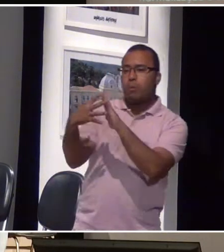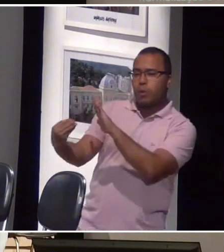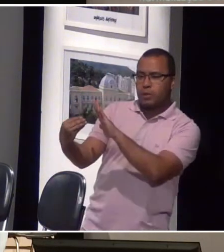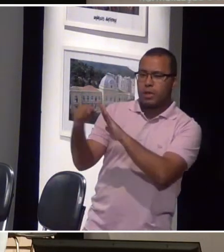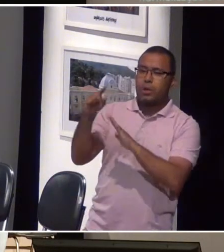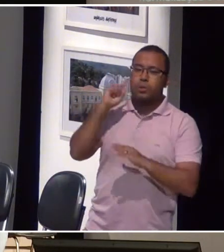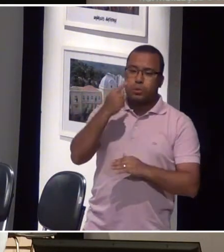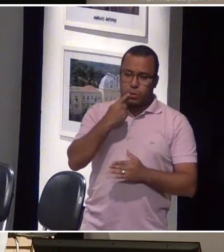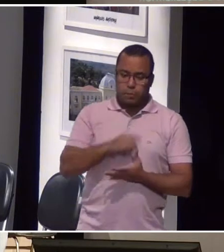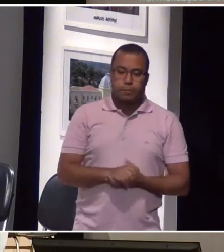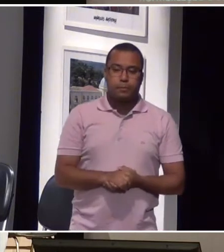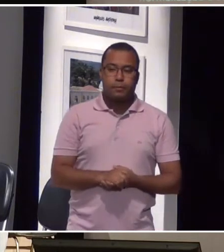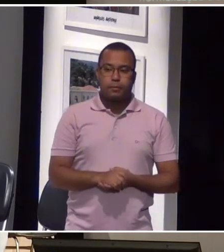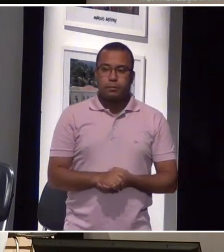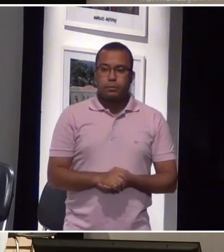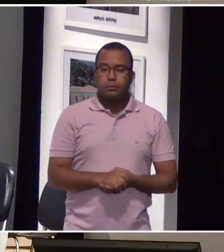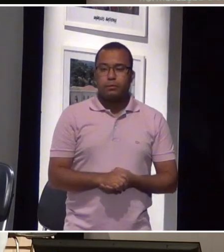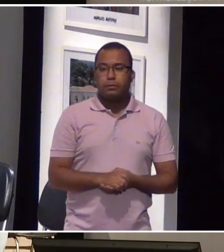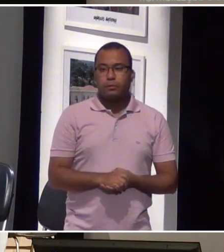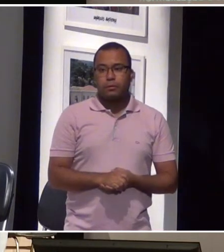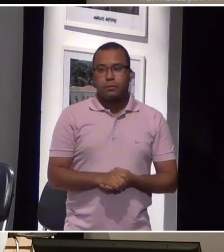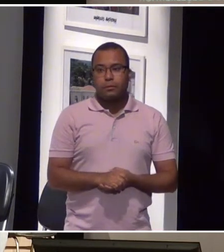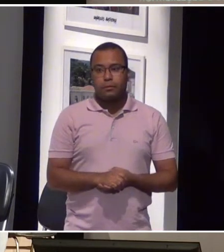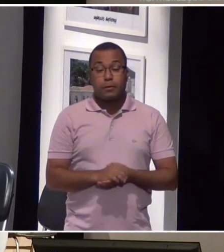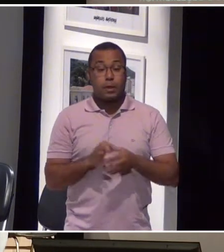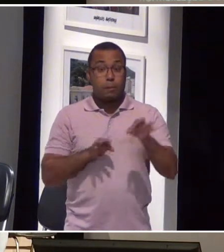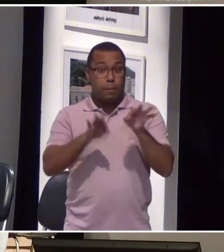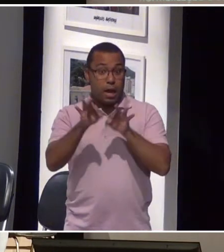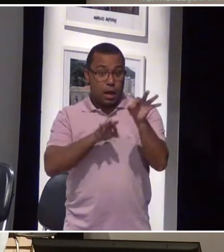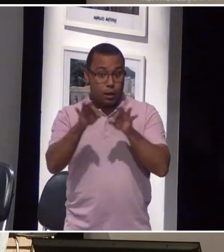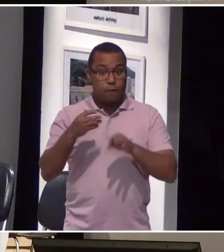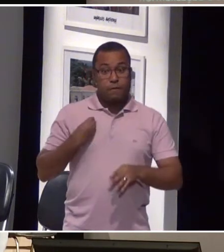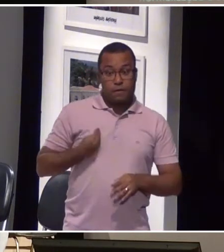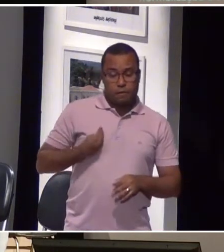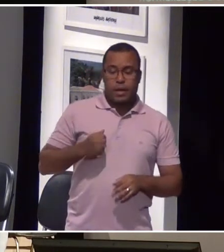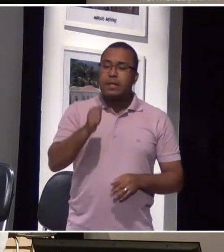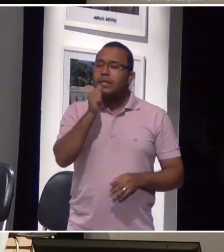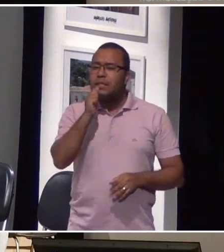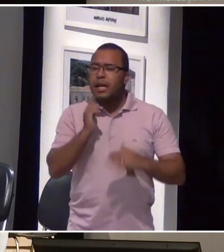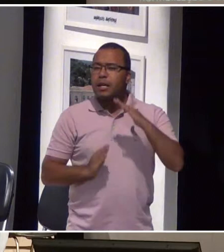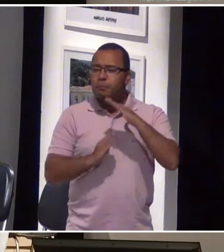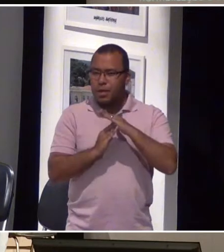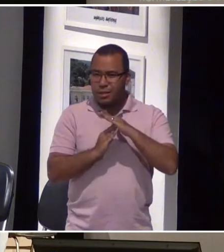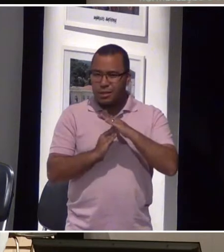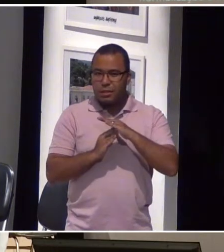de um modelo surdo. Se a gente pegar o Plano Viver Sem Limites e várias